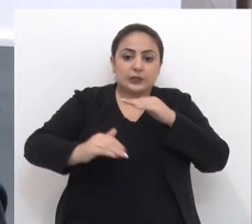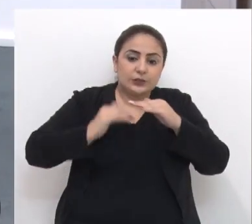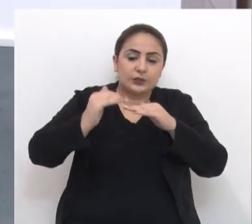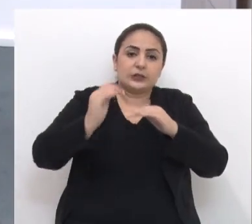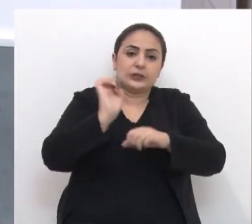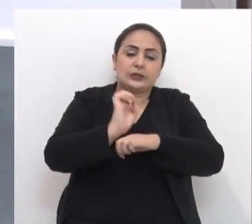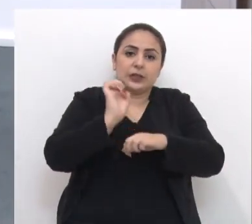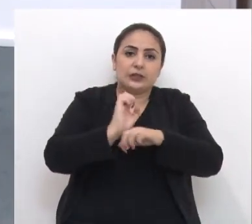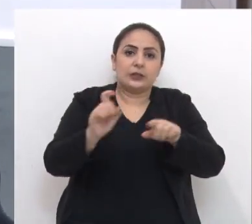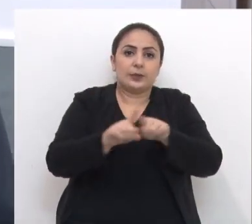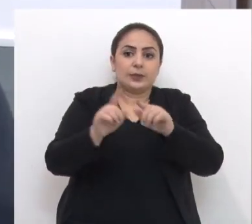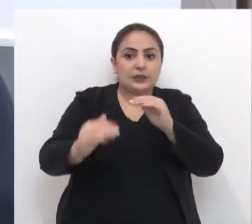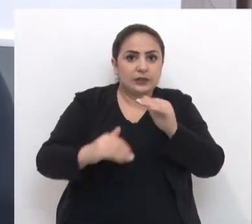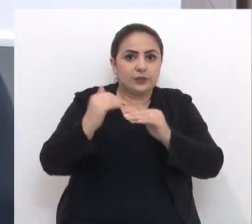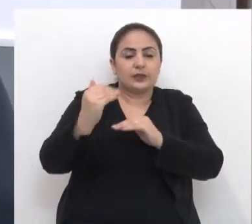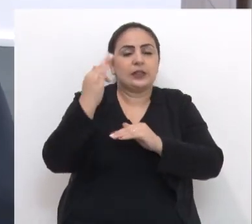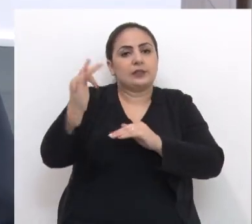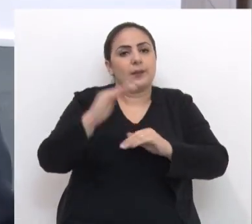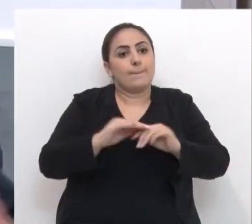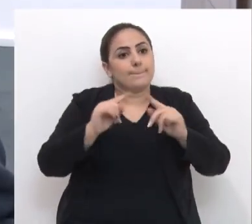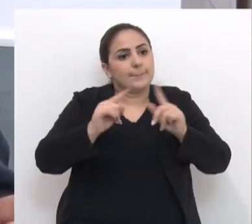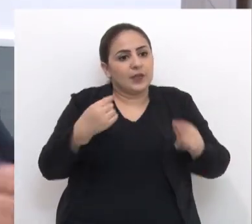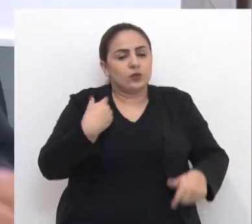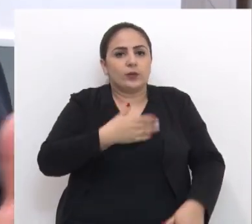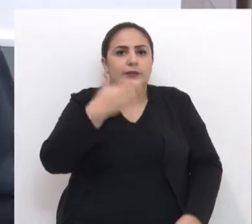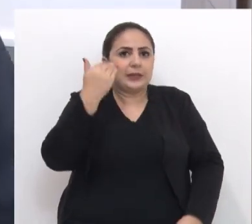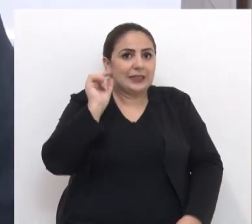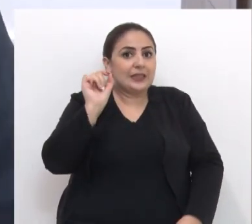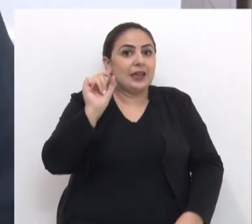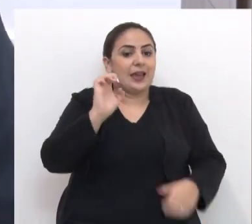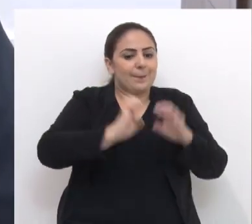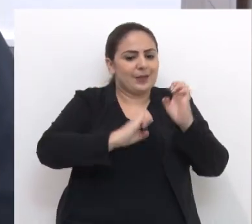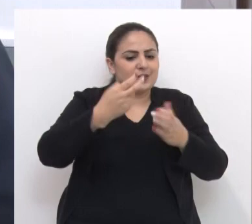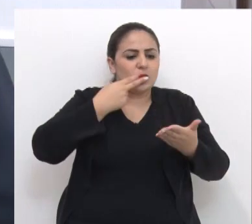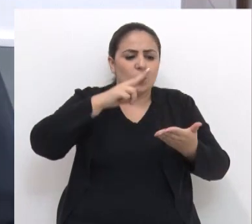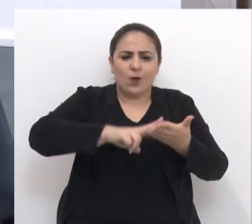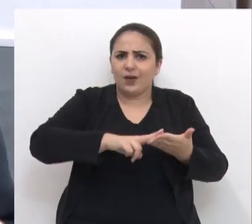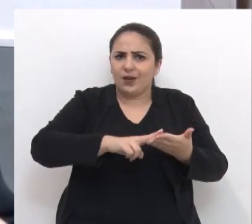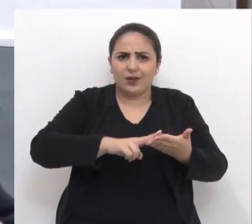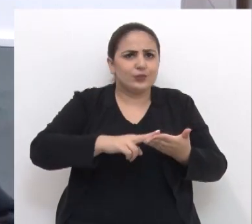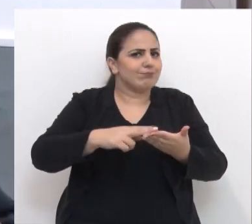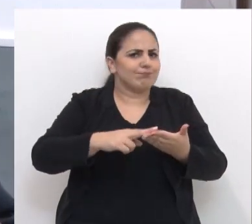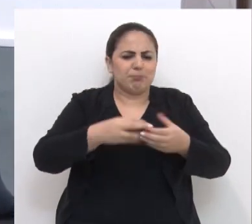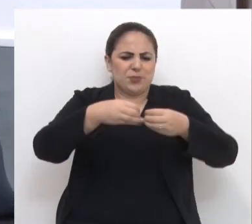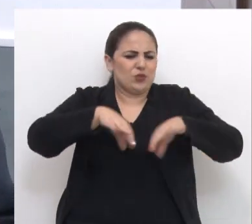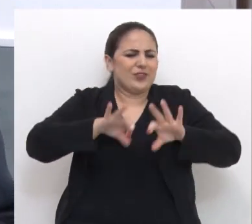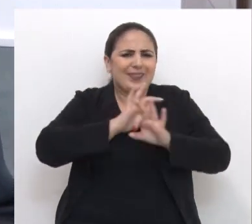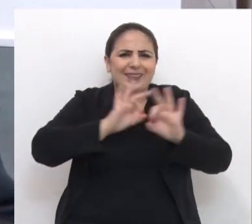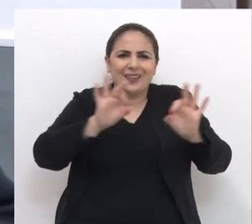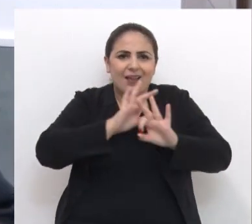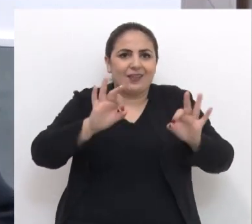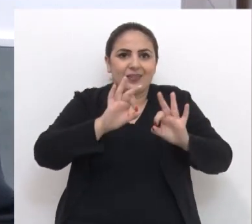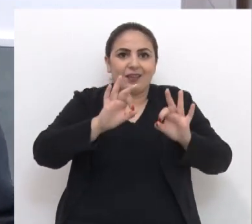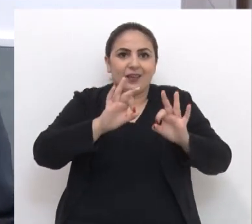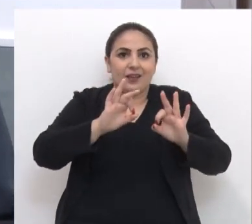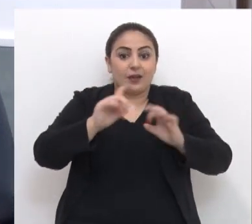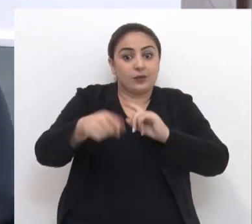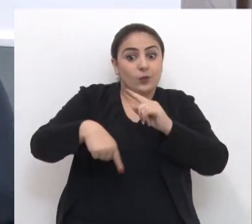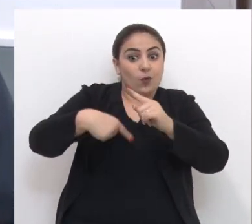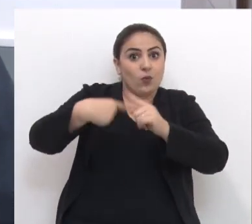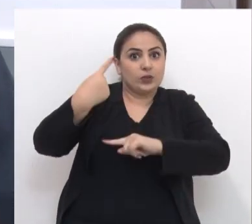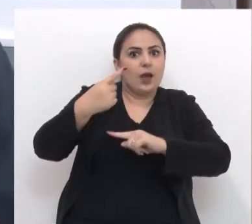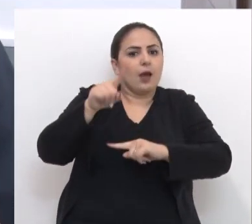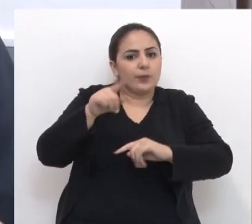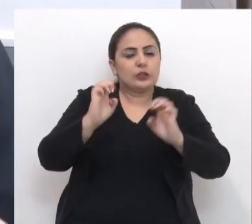de Estado e também a nível de federação, mas entendendo que o Correio é um órgão que não dá prejuízo, pelo contrário,